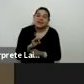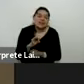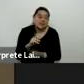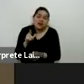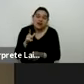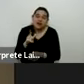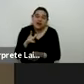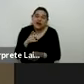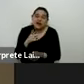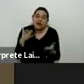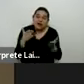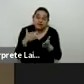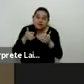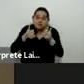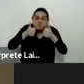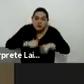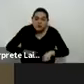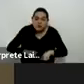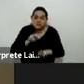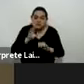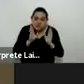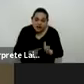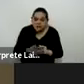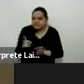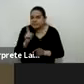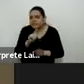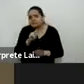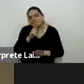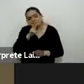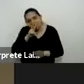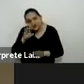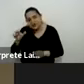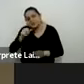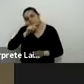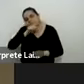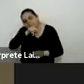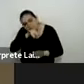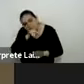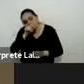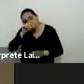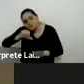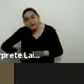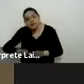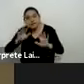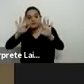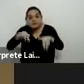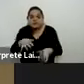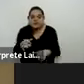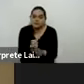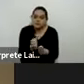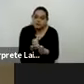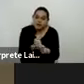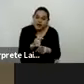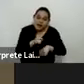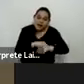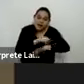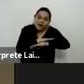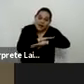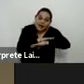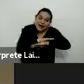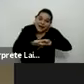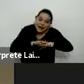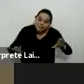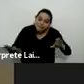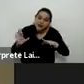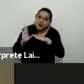dizer que o pior já passou. Não, o pior ainda não passou. O pior vai ser no final do ano, quando acabar a ajuda emergencial de